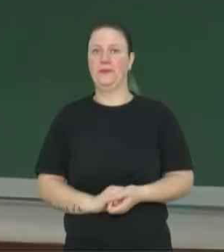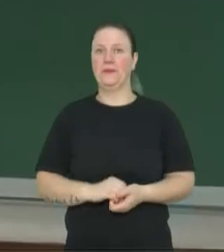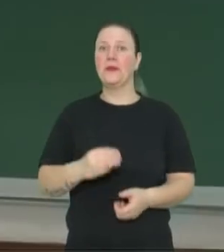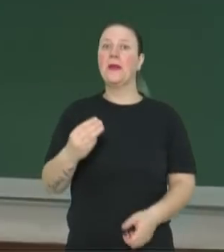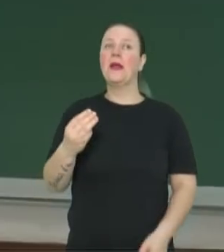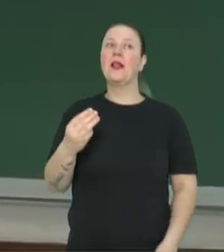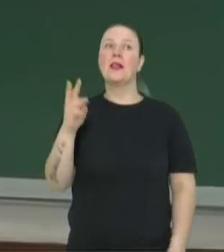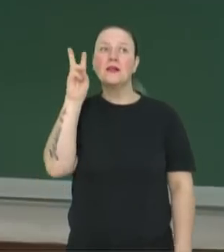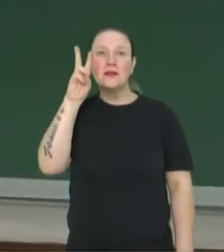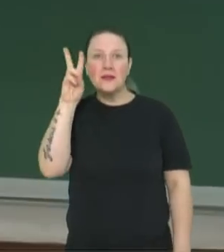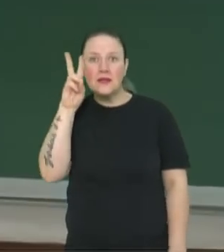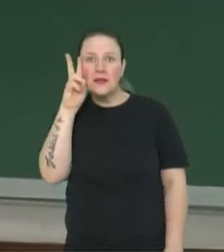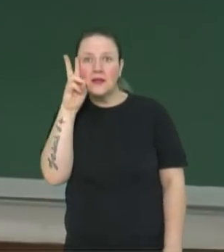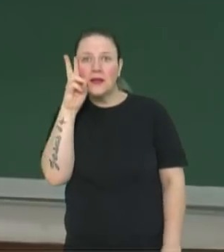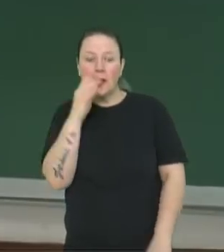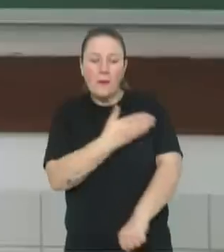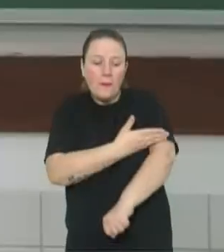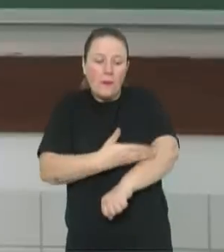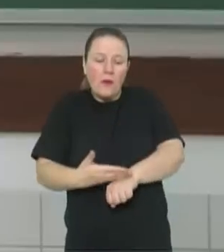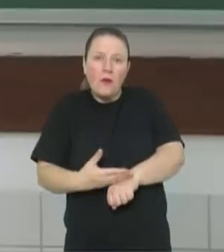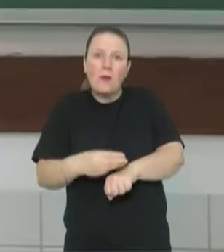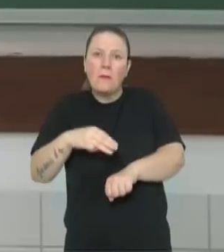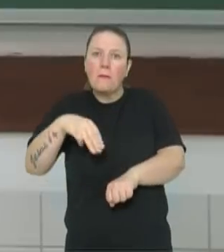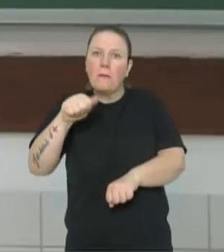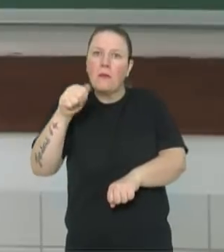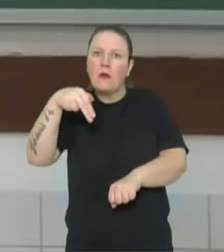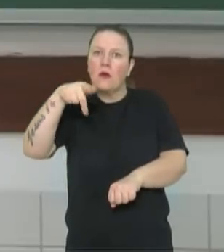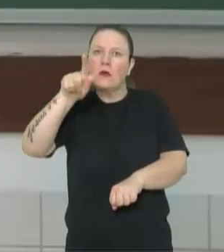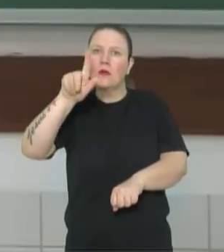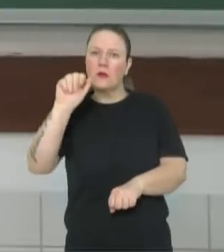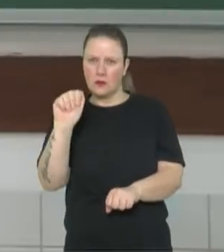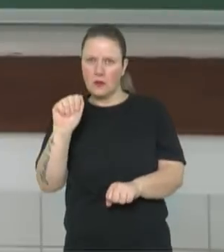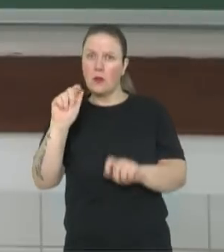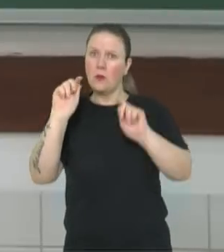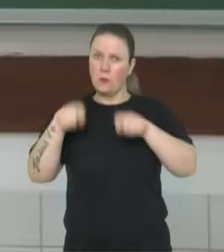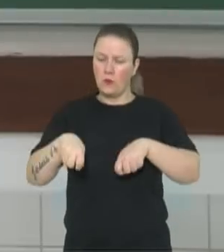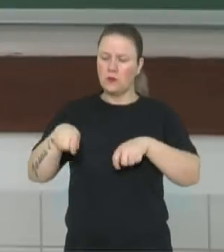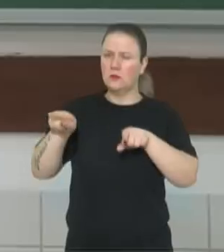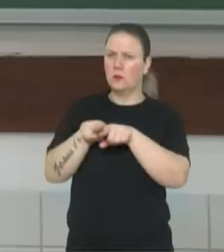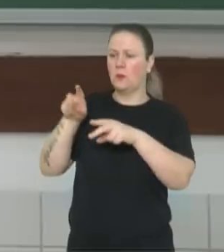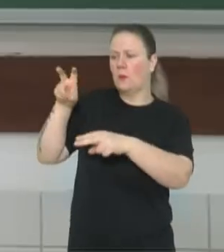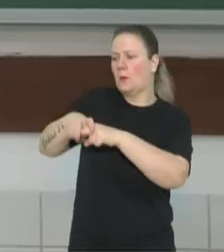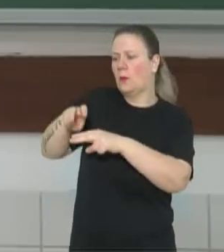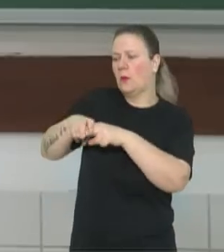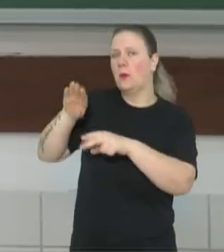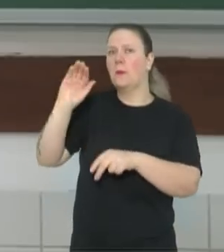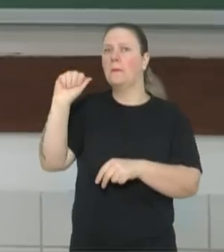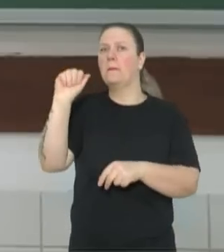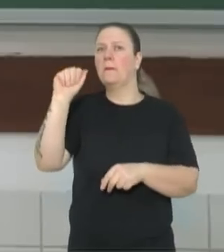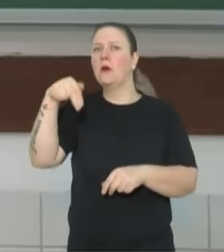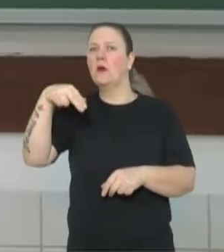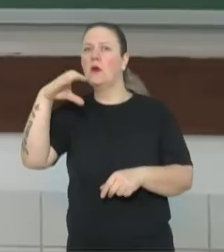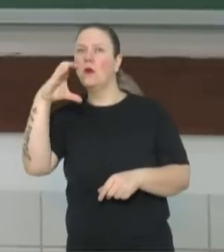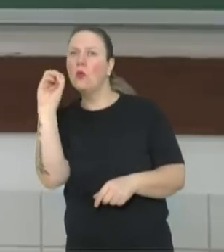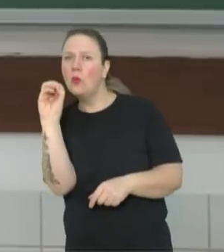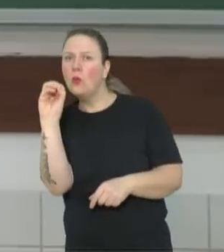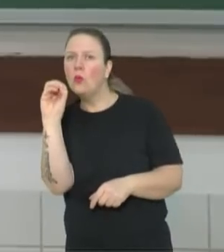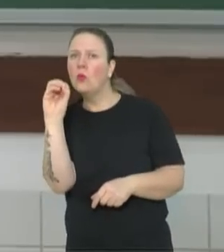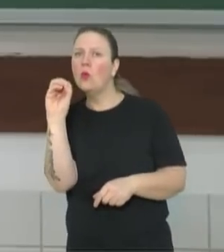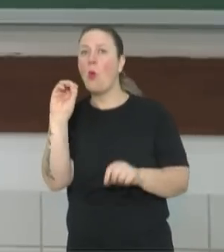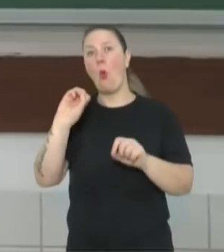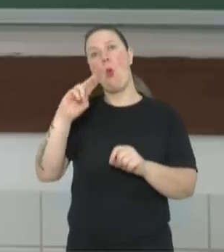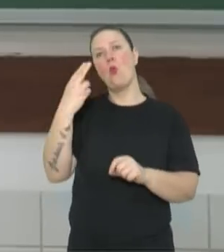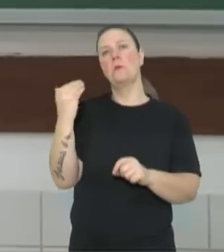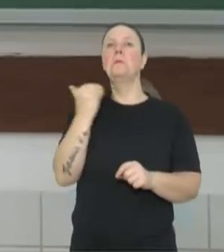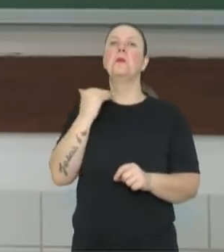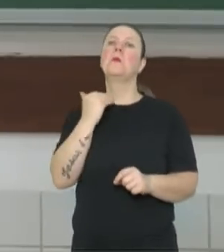Manga, lembra que a teacher falou da manga? O banco, pode ser o banco do carro, pode ser banco para sentar. Que mais que você achou? Que mais que